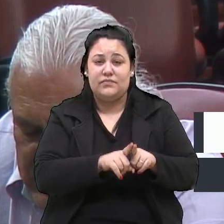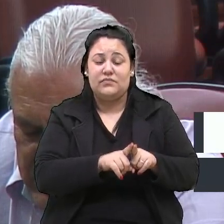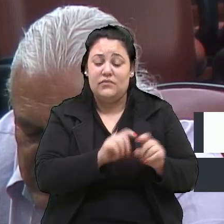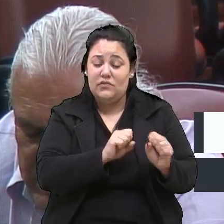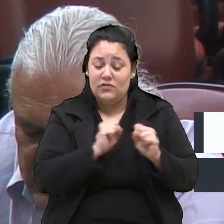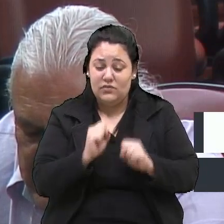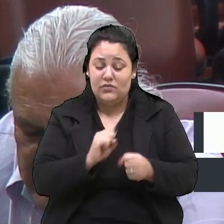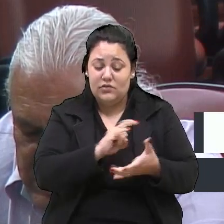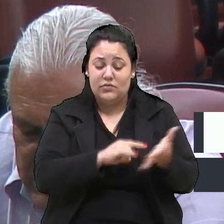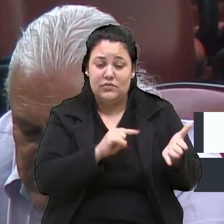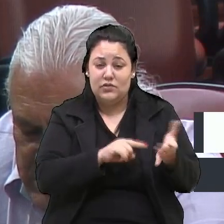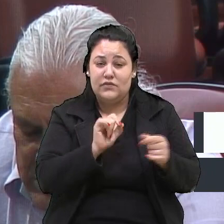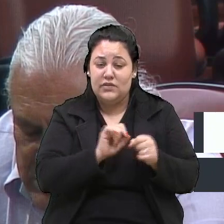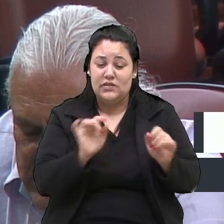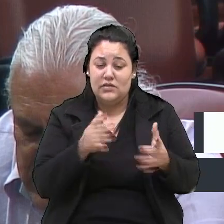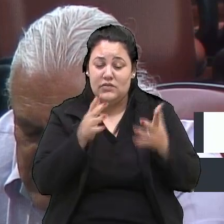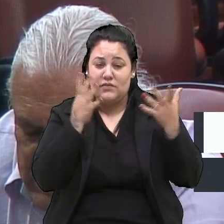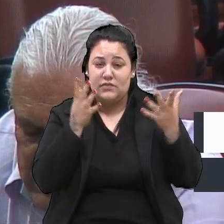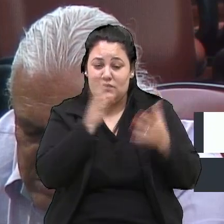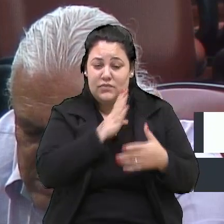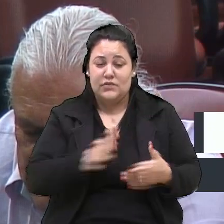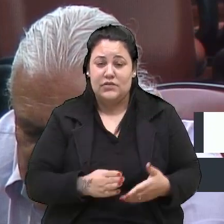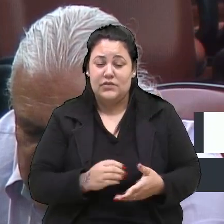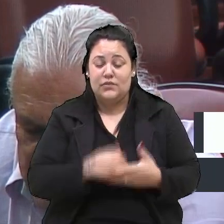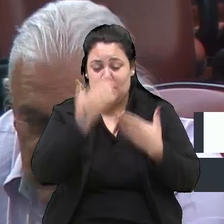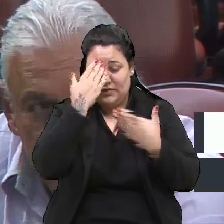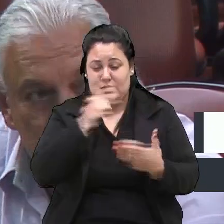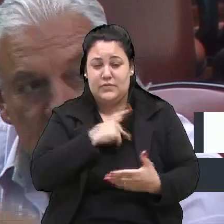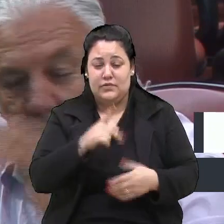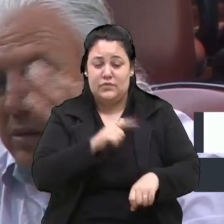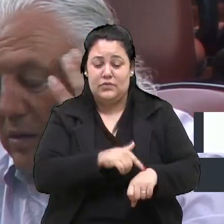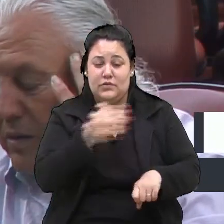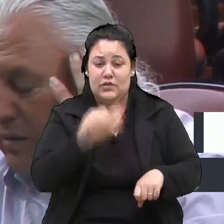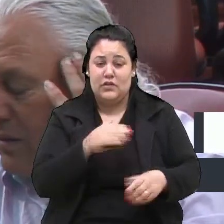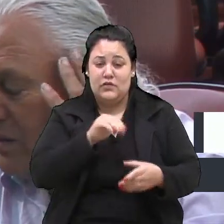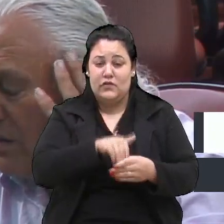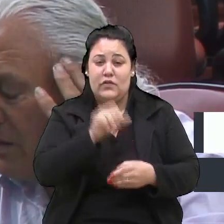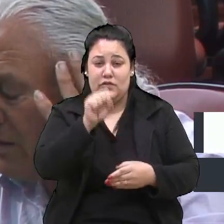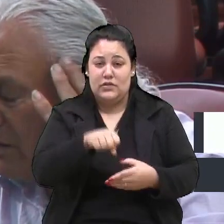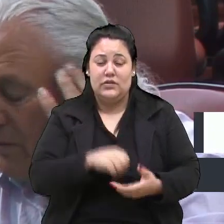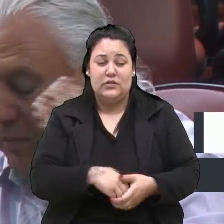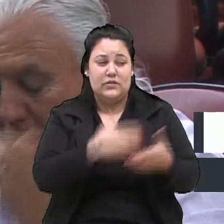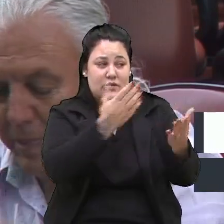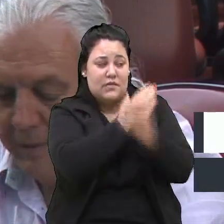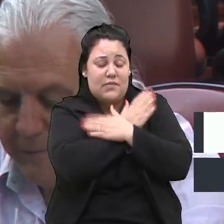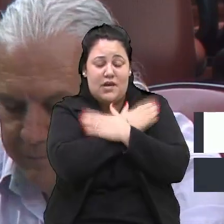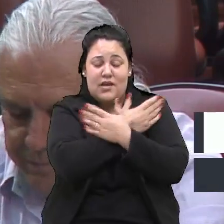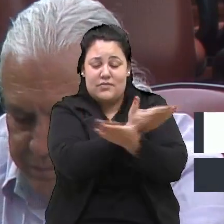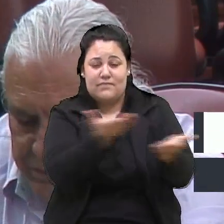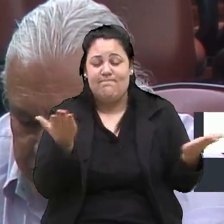grande mobilização em território nacional. Obrigado, presidente. No momento oportuno, votarei sim. Abraço a todos os guardas municipais aqui presentes.